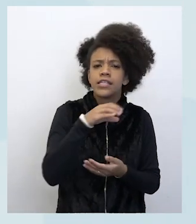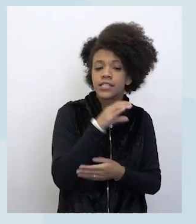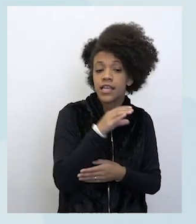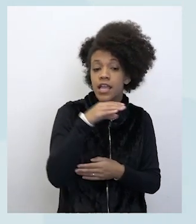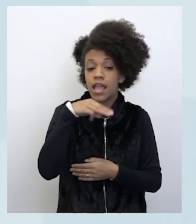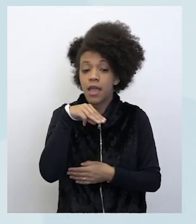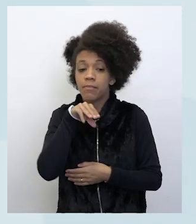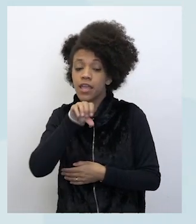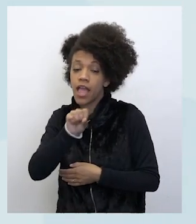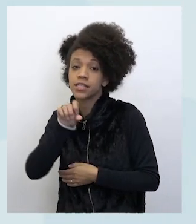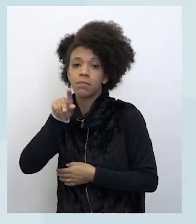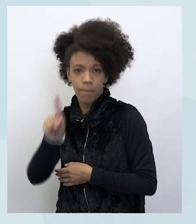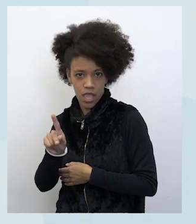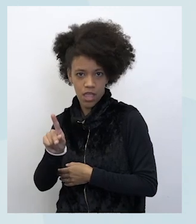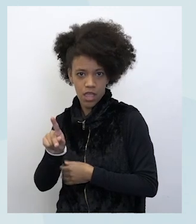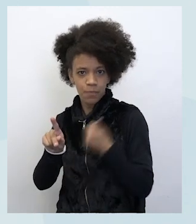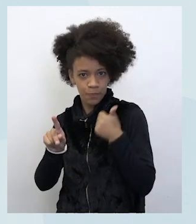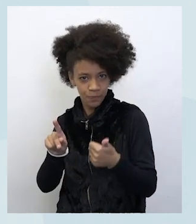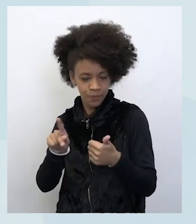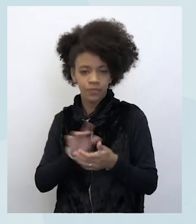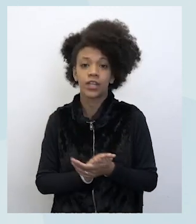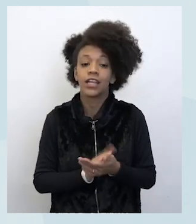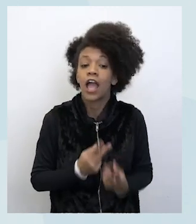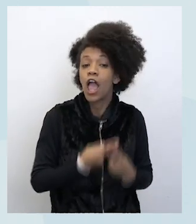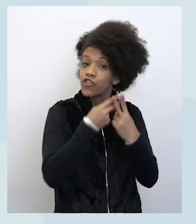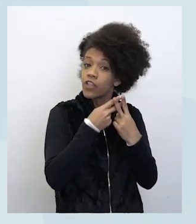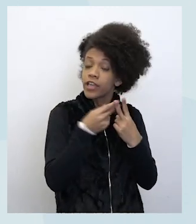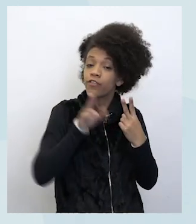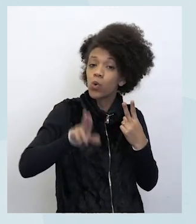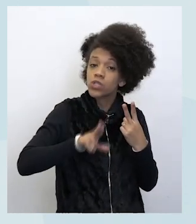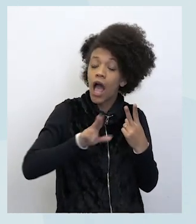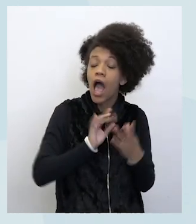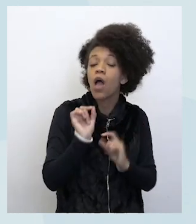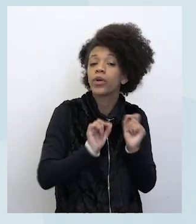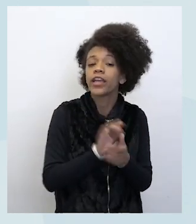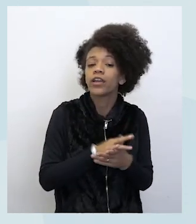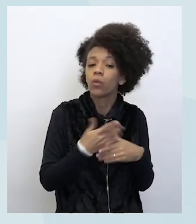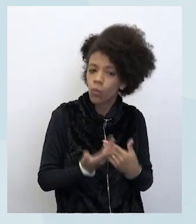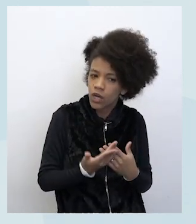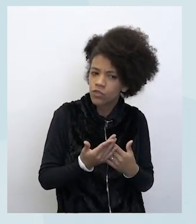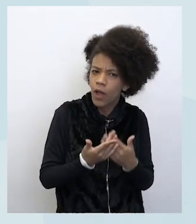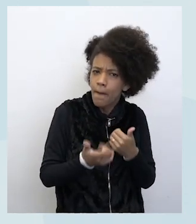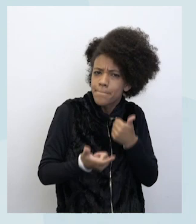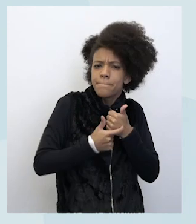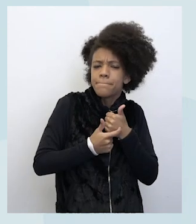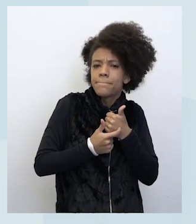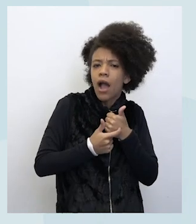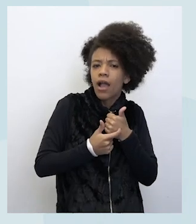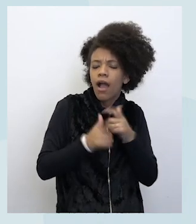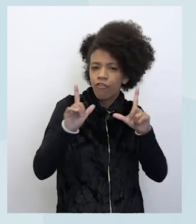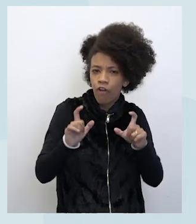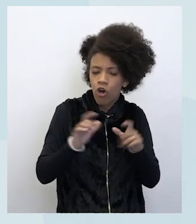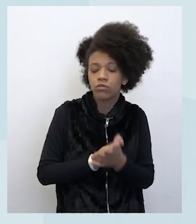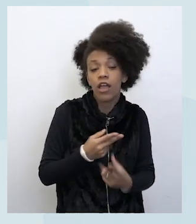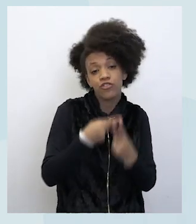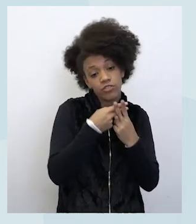Mídia SP. E a hashtag que vocês vão utilizar quando vocês forem marcar essa foto é a